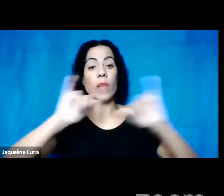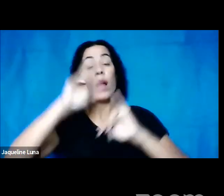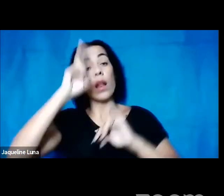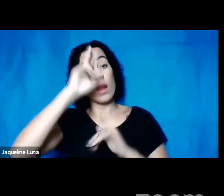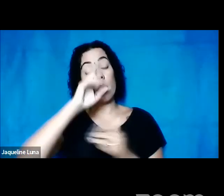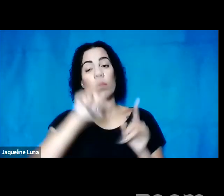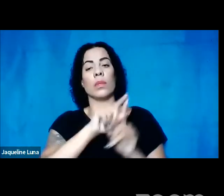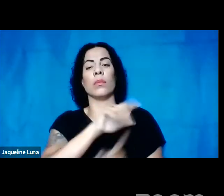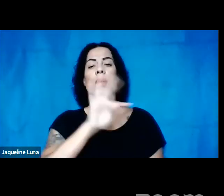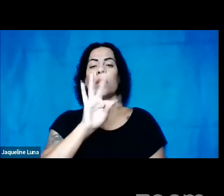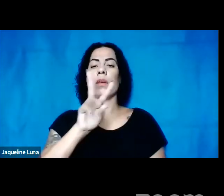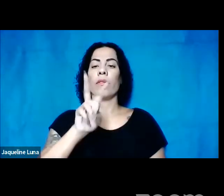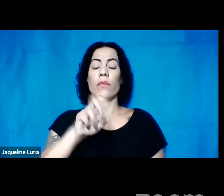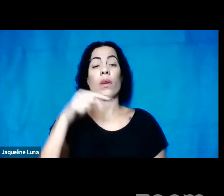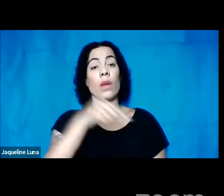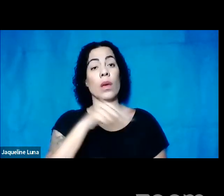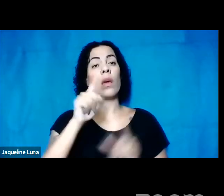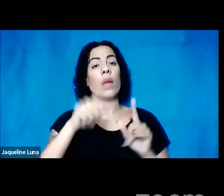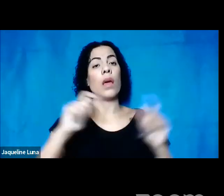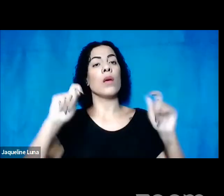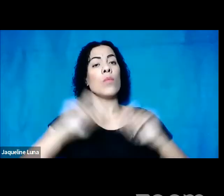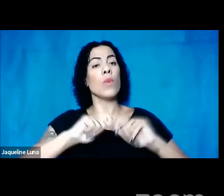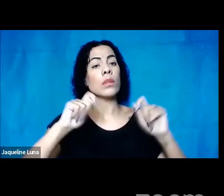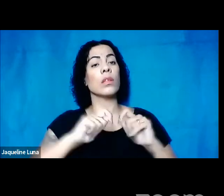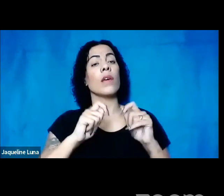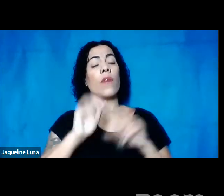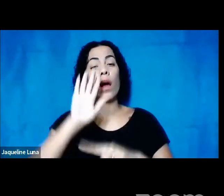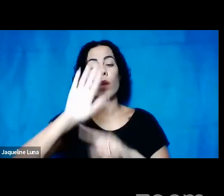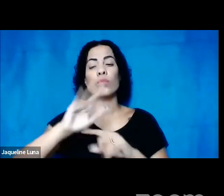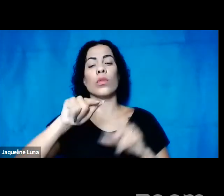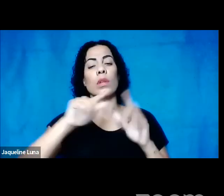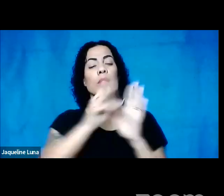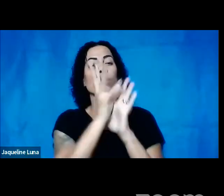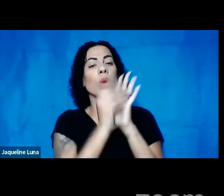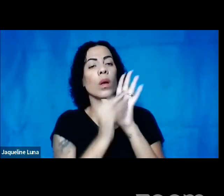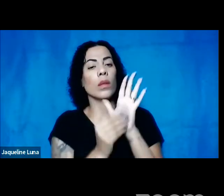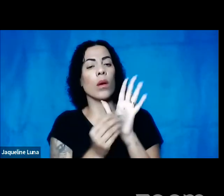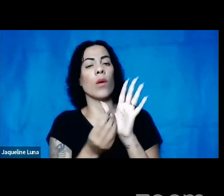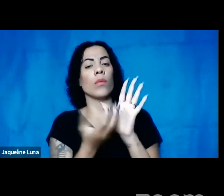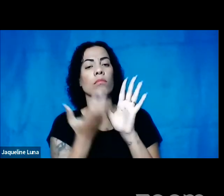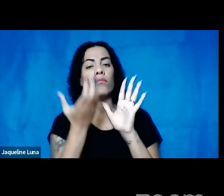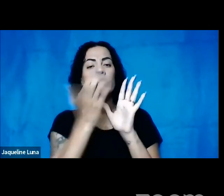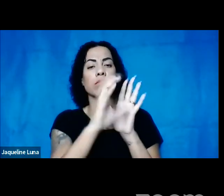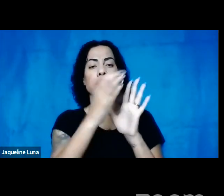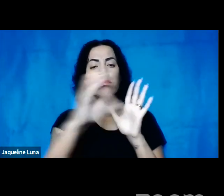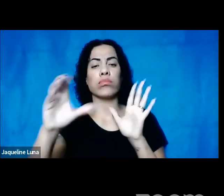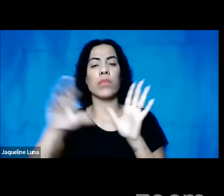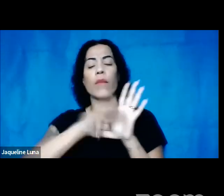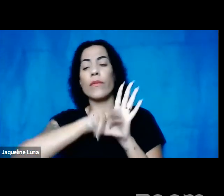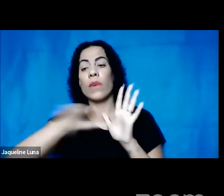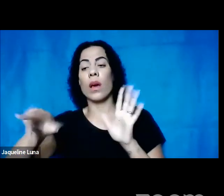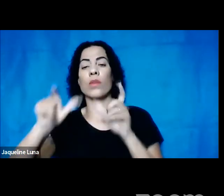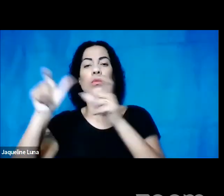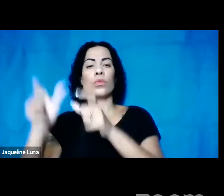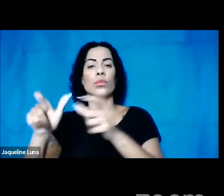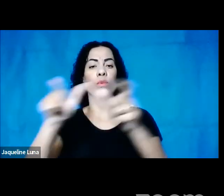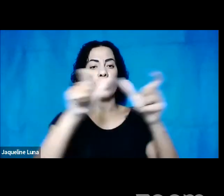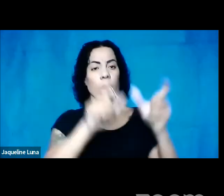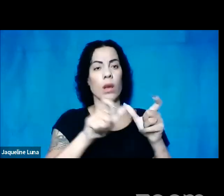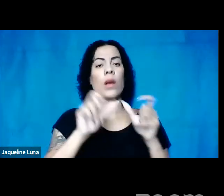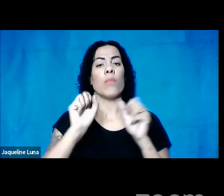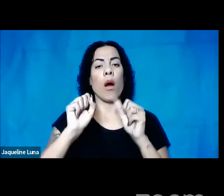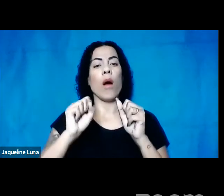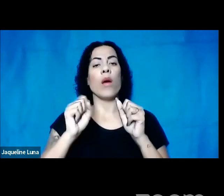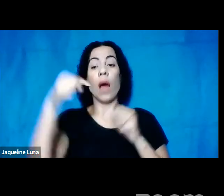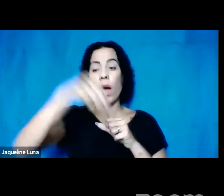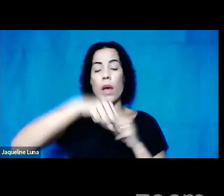uma possível articuladora para que esses conteúdos que estão sendo produzidos nos diversos espaços da Fiocruz possam circular aqui